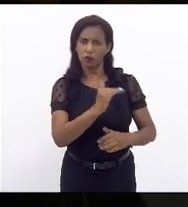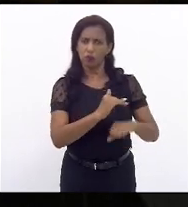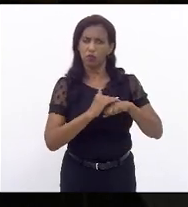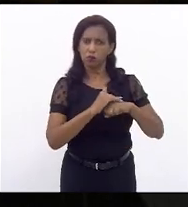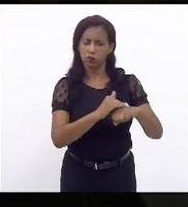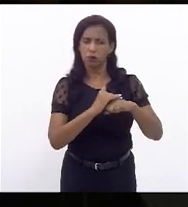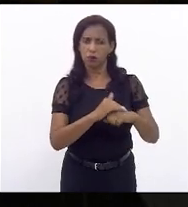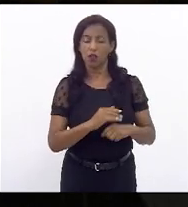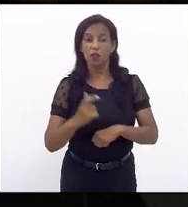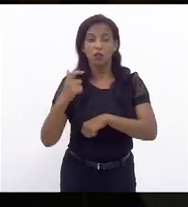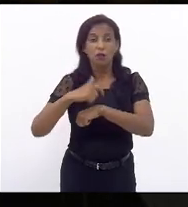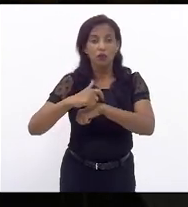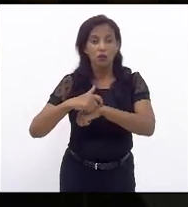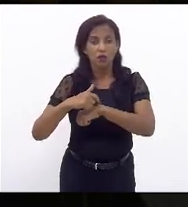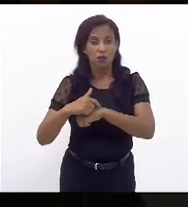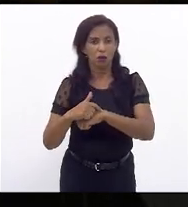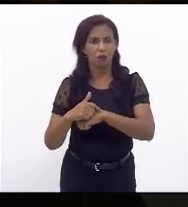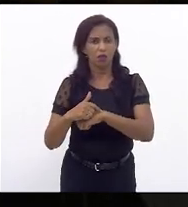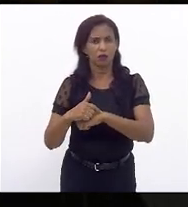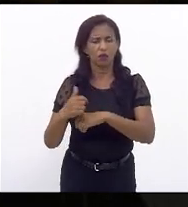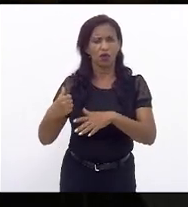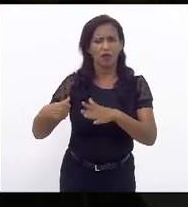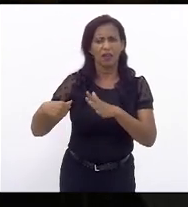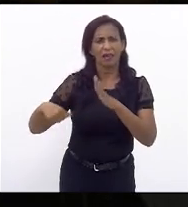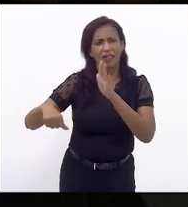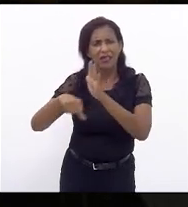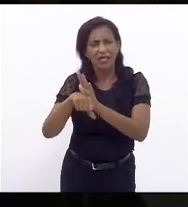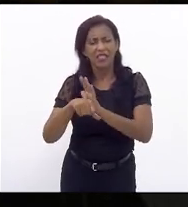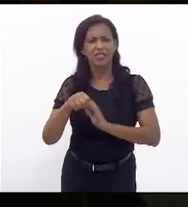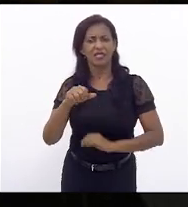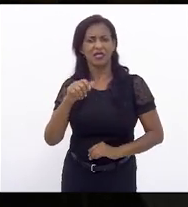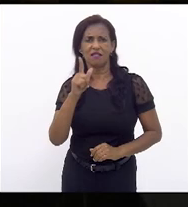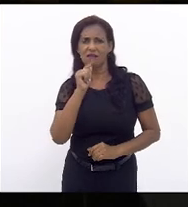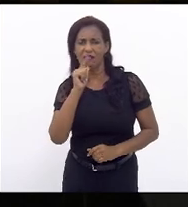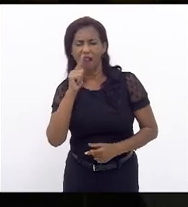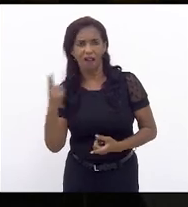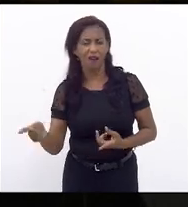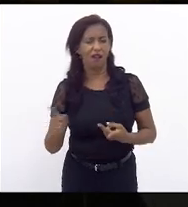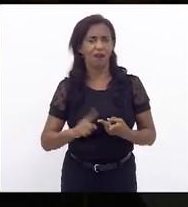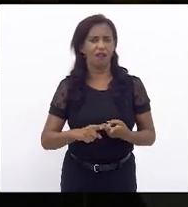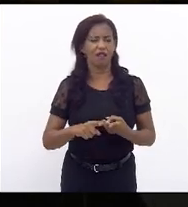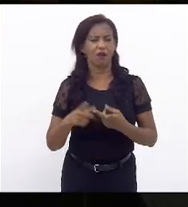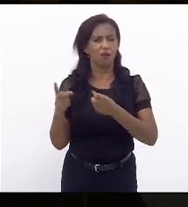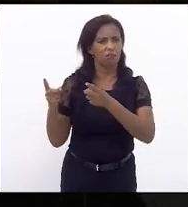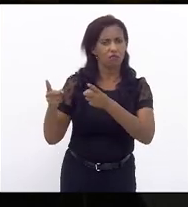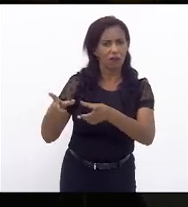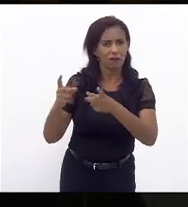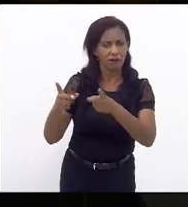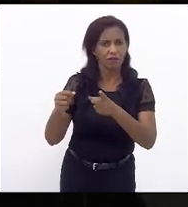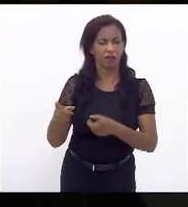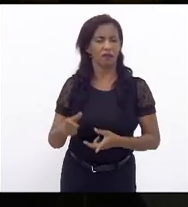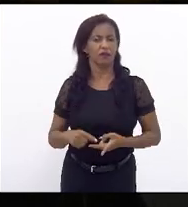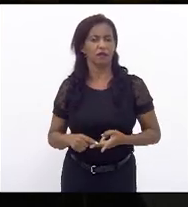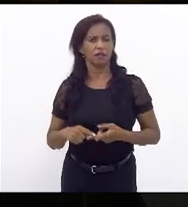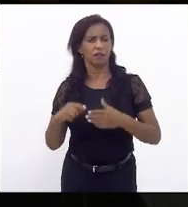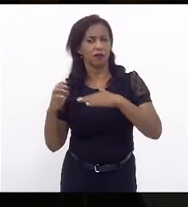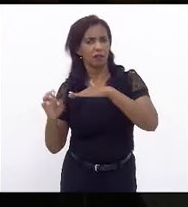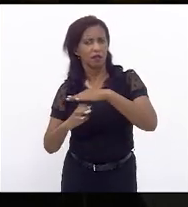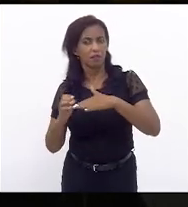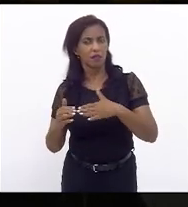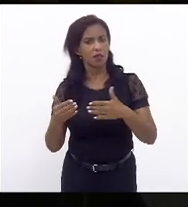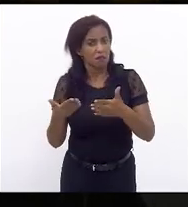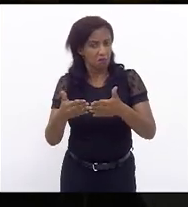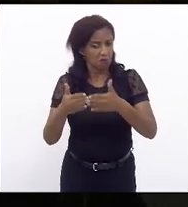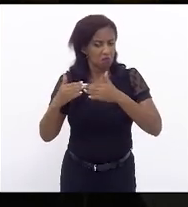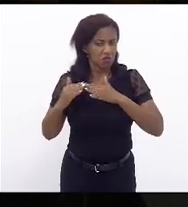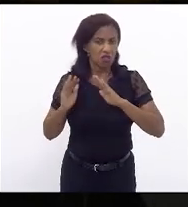não fosse esse momento histórico da crise hídrica, da questão da concessão e iniciativa privada, eu me